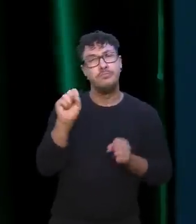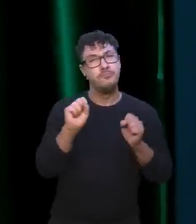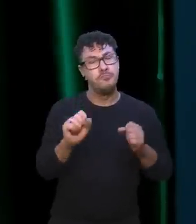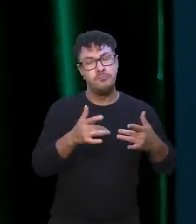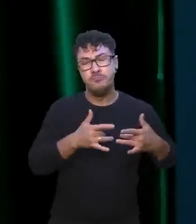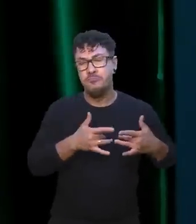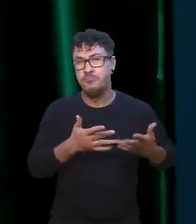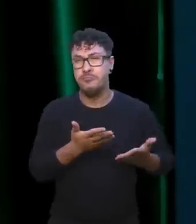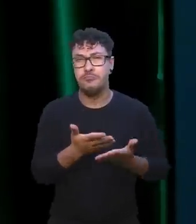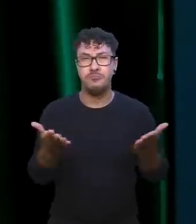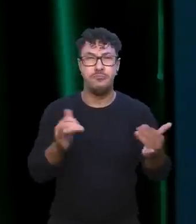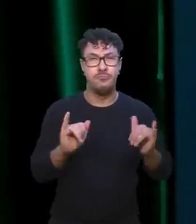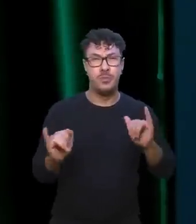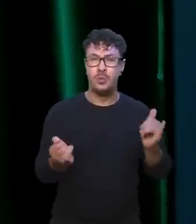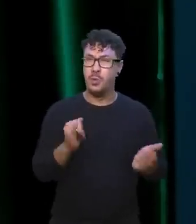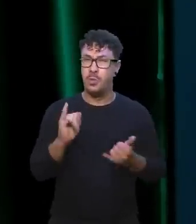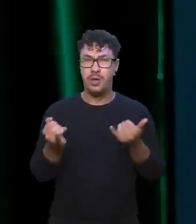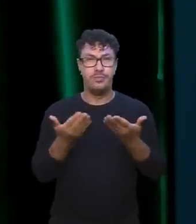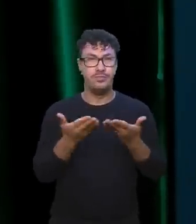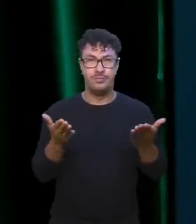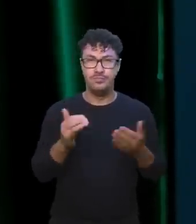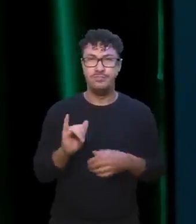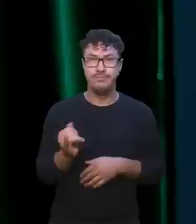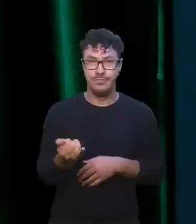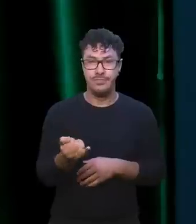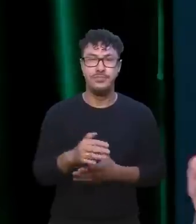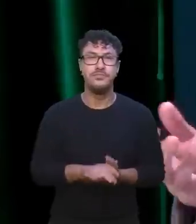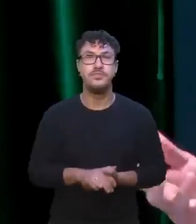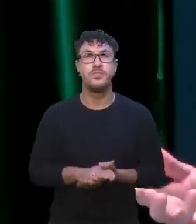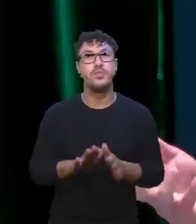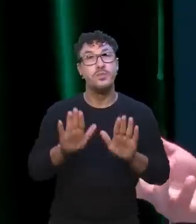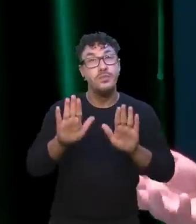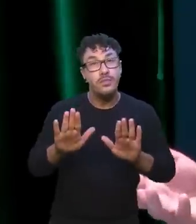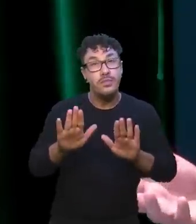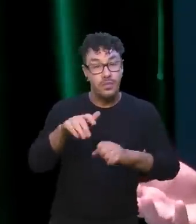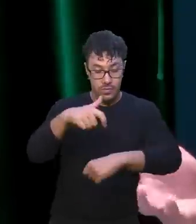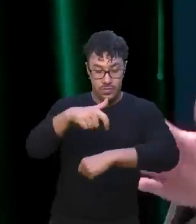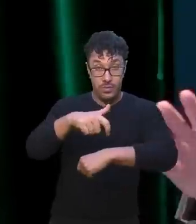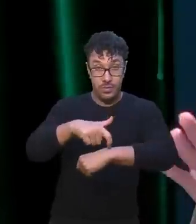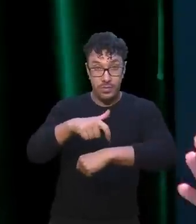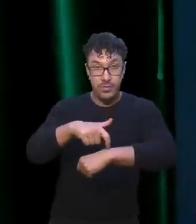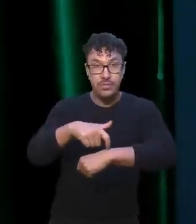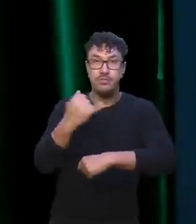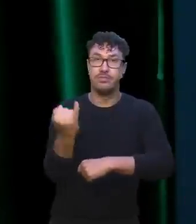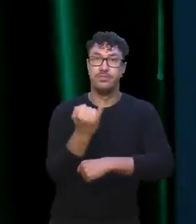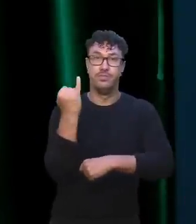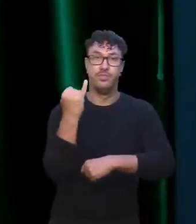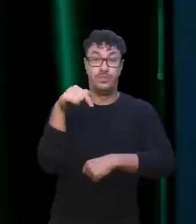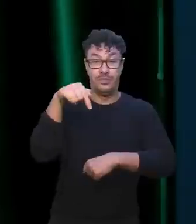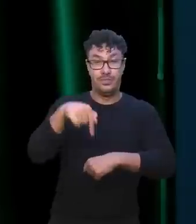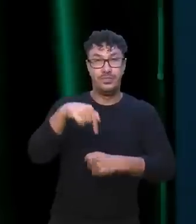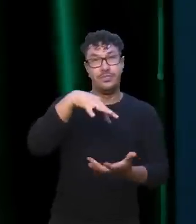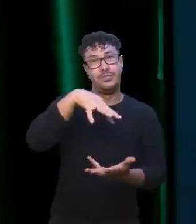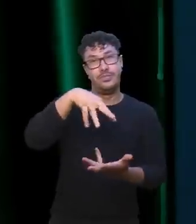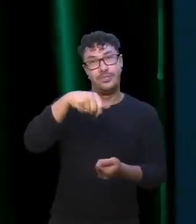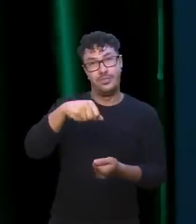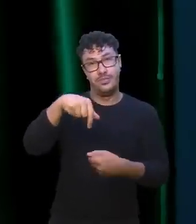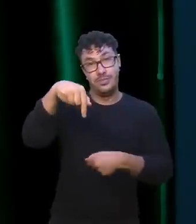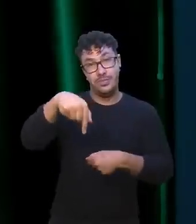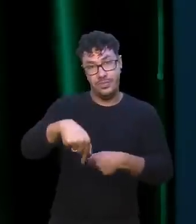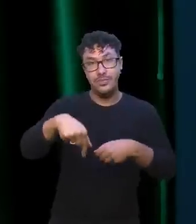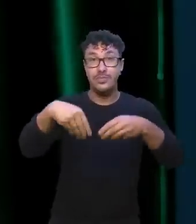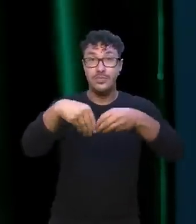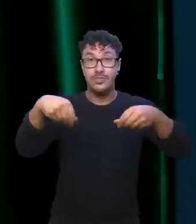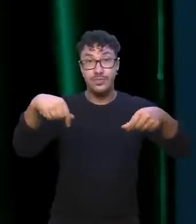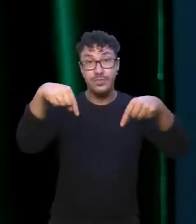concede infinitas possibilidades. Mas é um tempo de definição na Terra, por este momento de